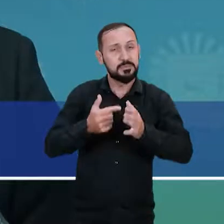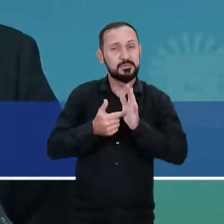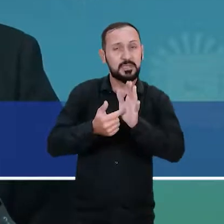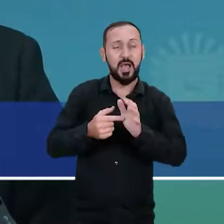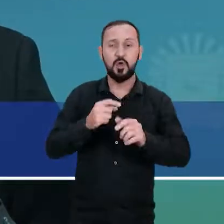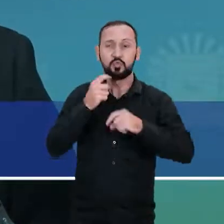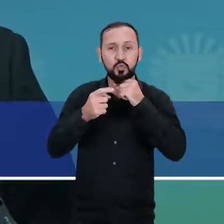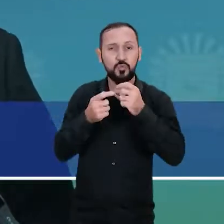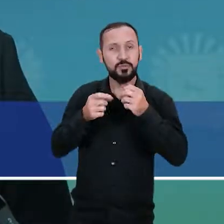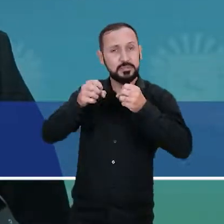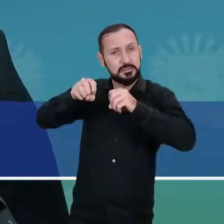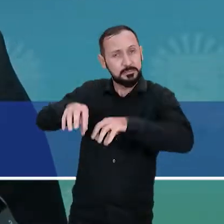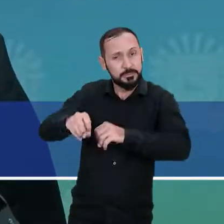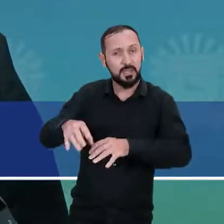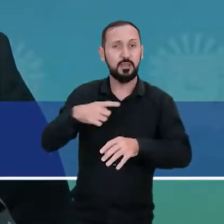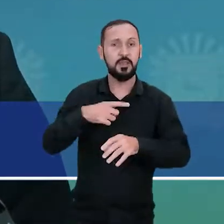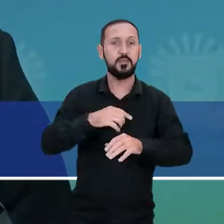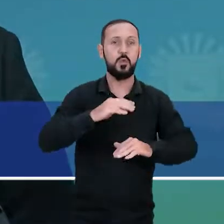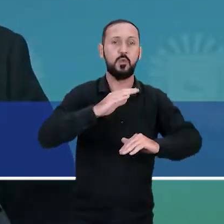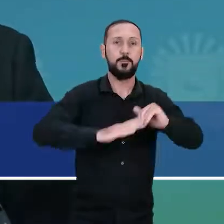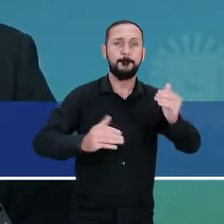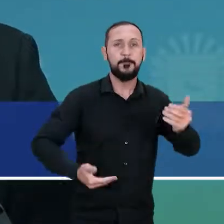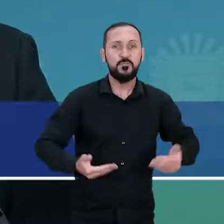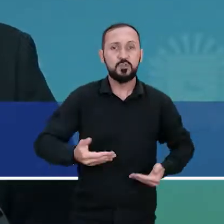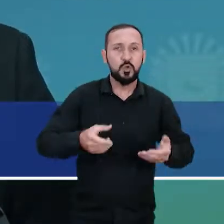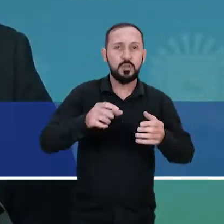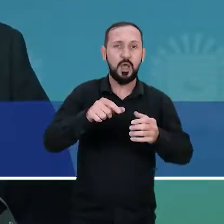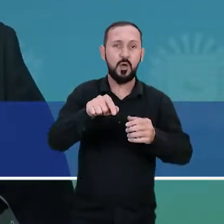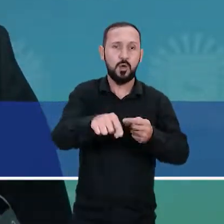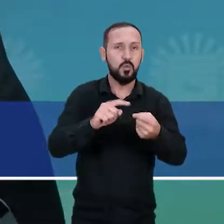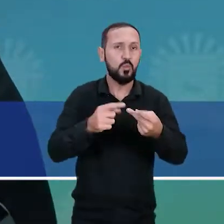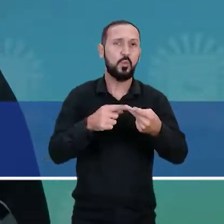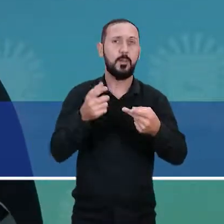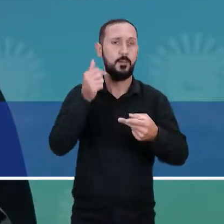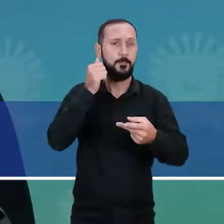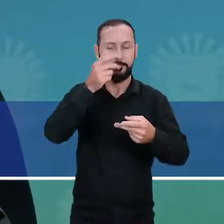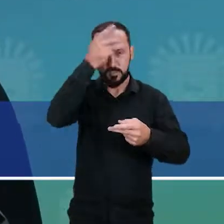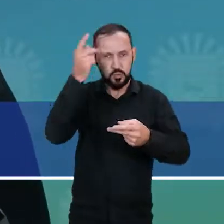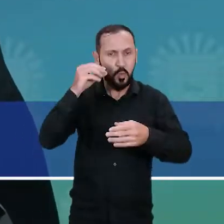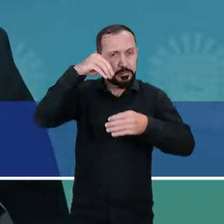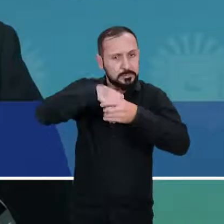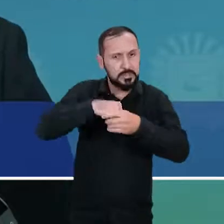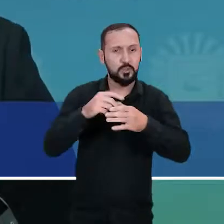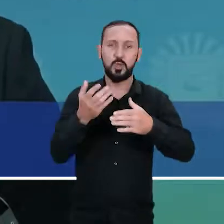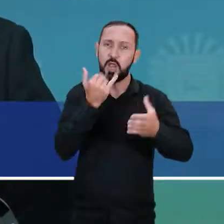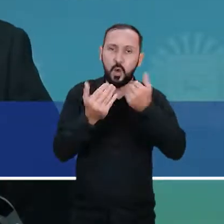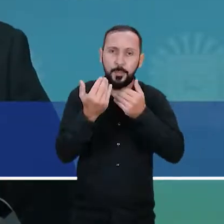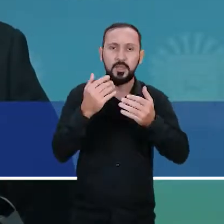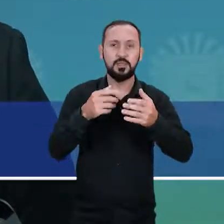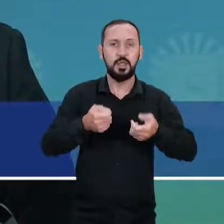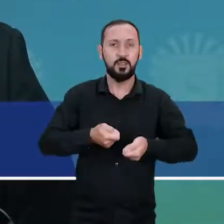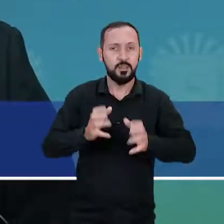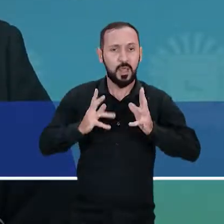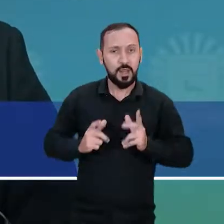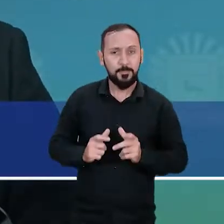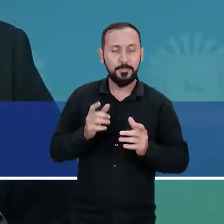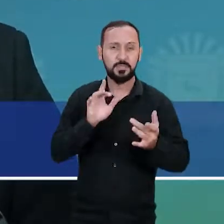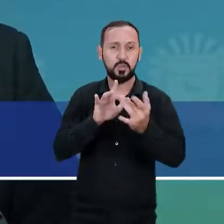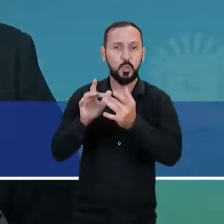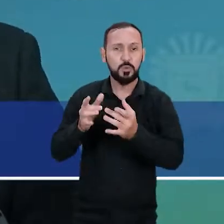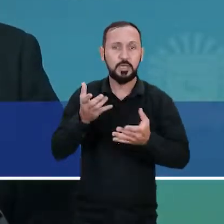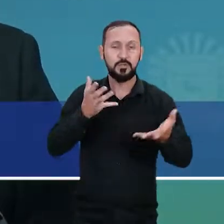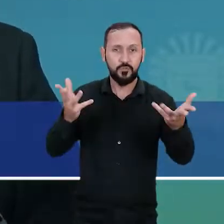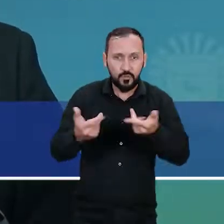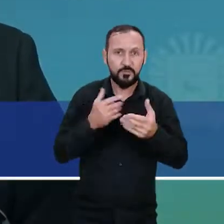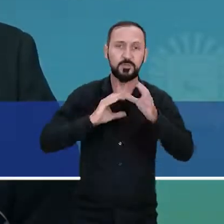tirar as dúvidas dessa criança, tendo o funcionário da escola, a pessoa da cantina, a pessoa da limpeza, ela vai ter